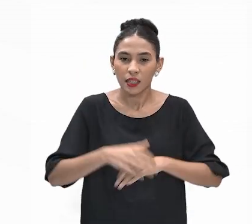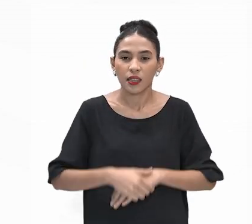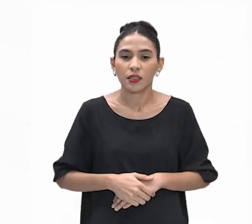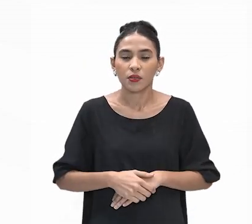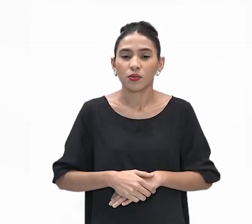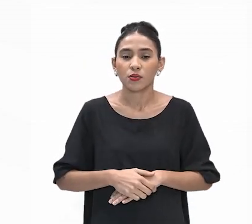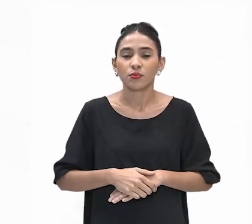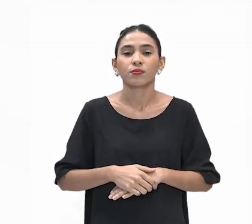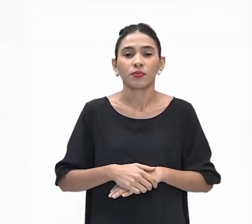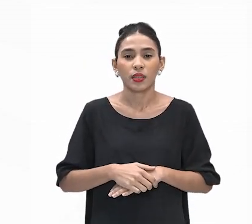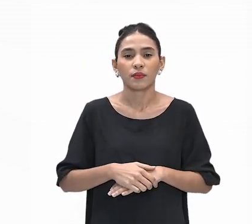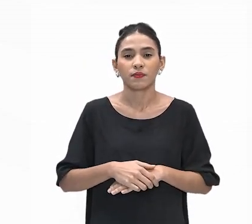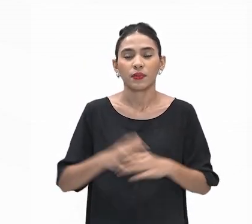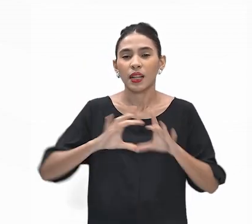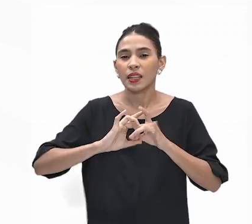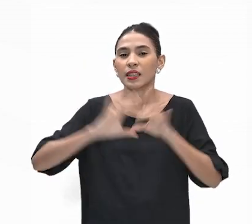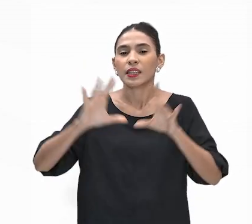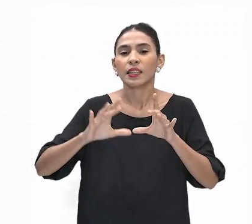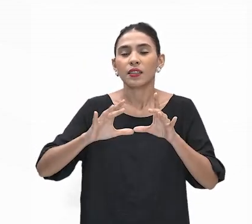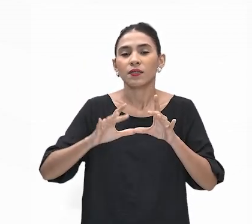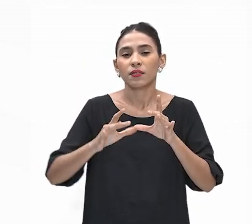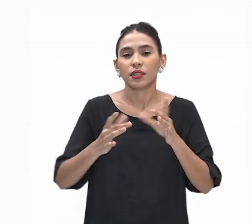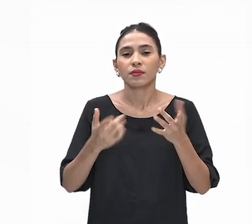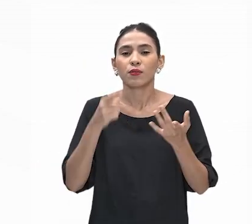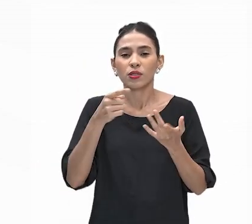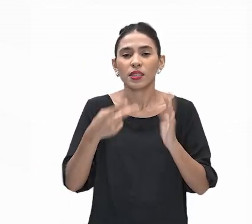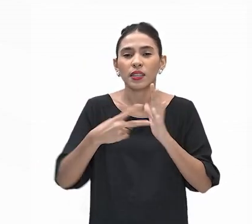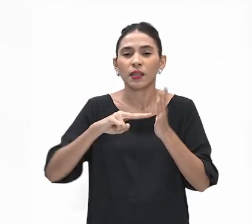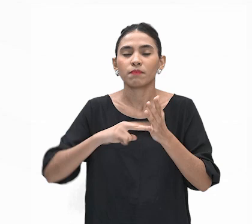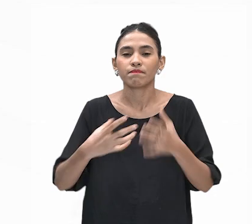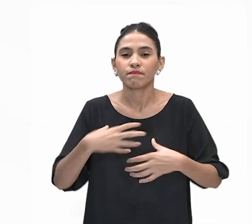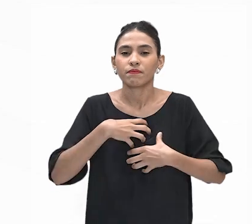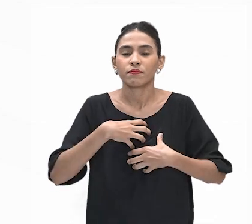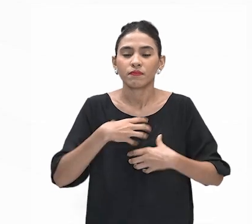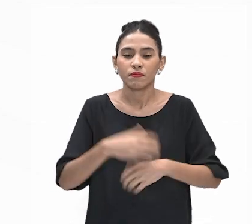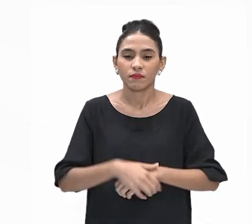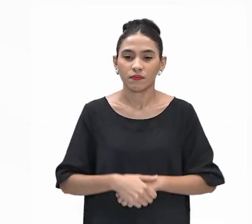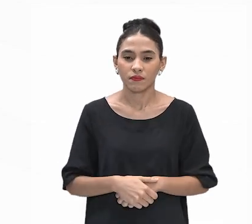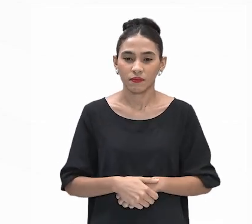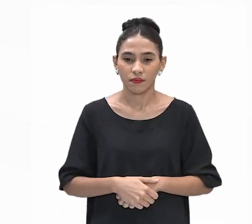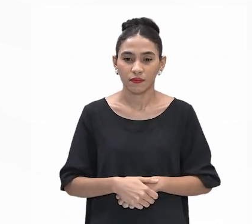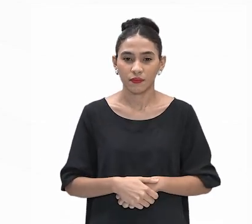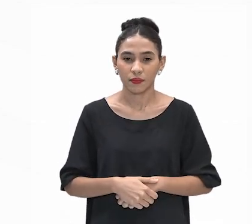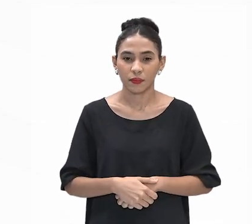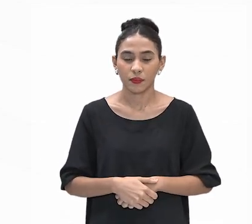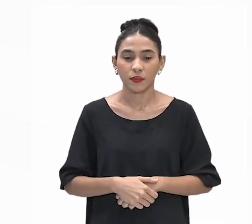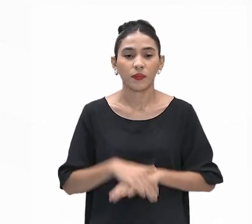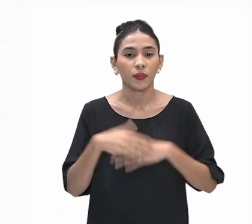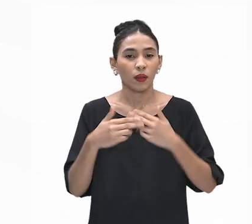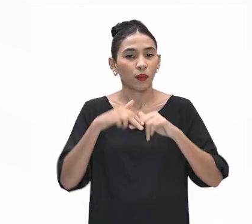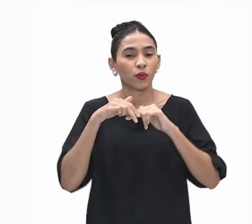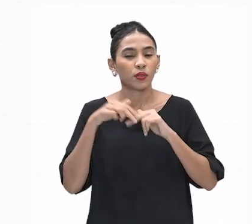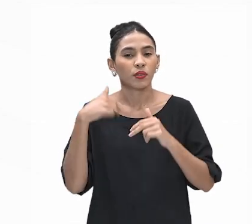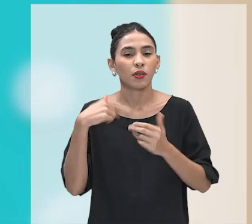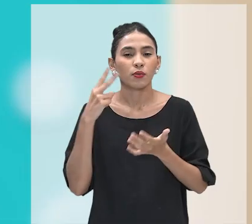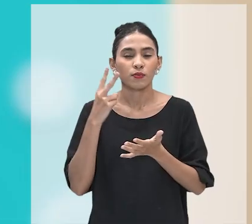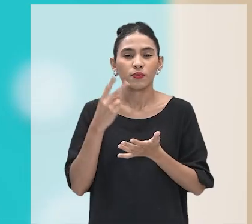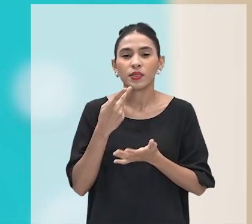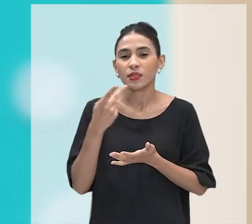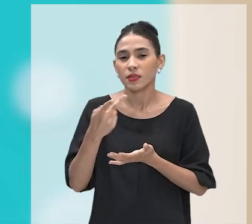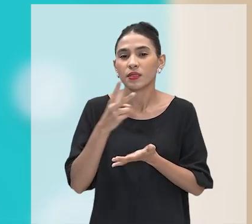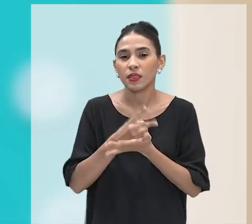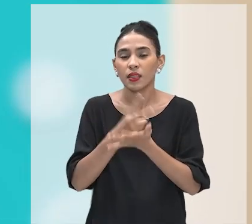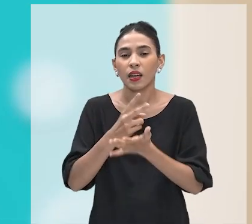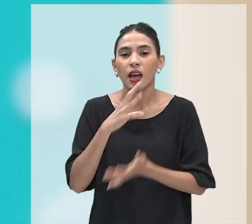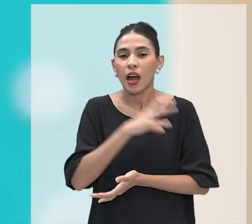espectador decidir sobre o seu significado, tá? Theodor Adorno. Então, é por isso que eu sempre falo que eu